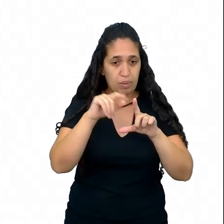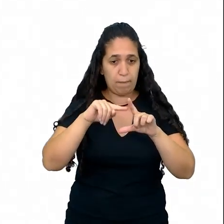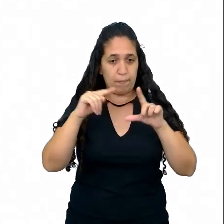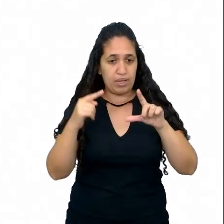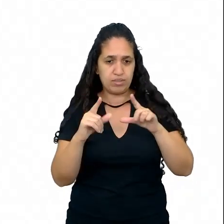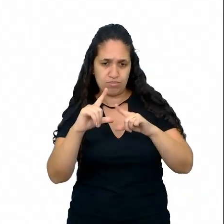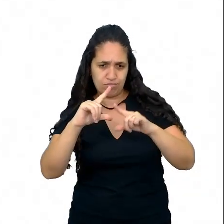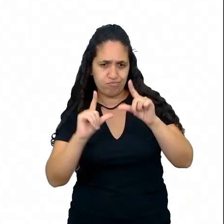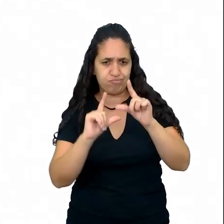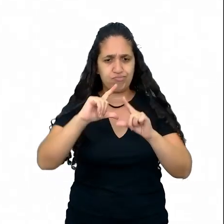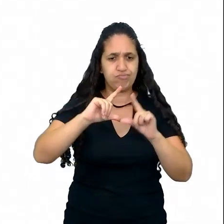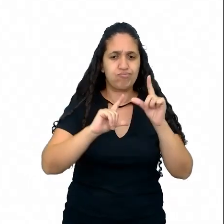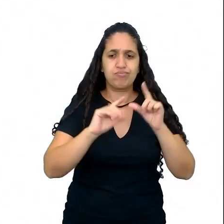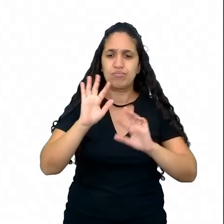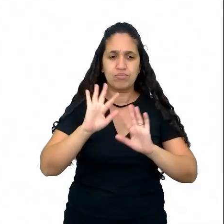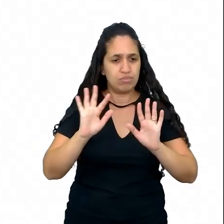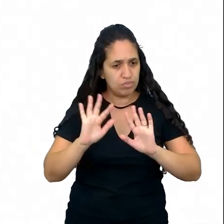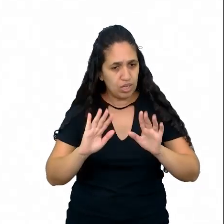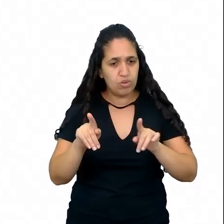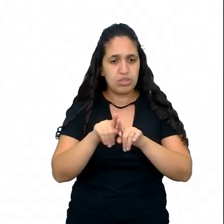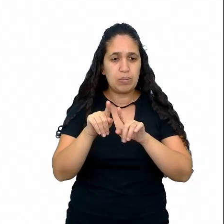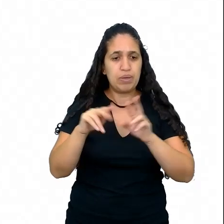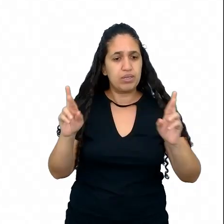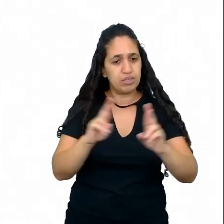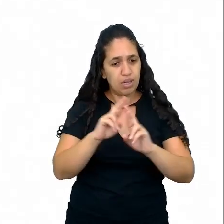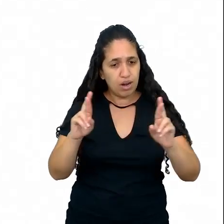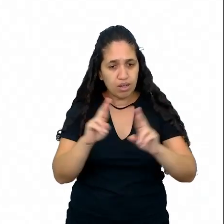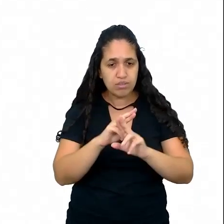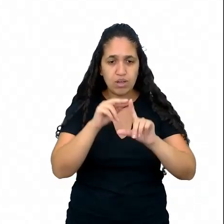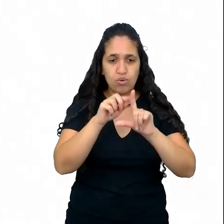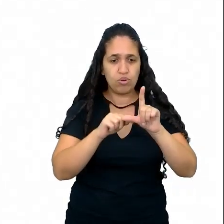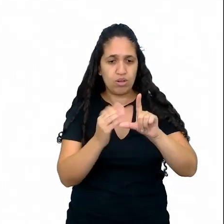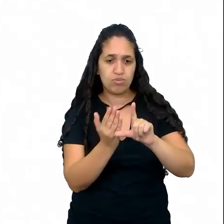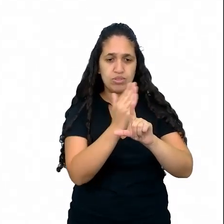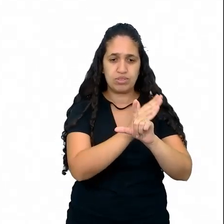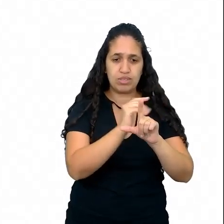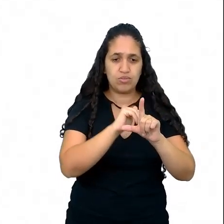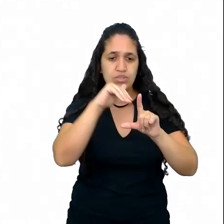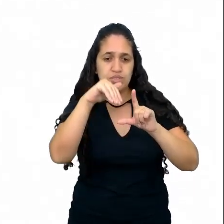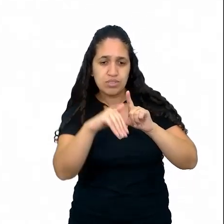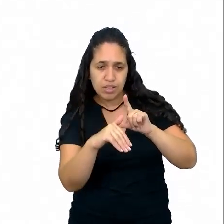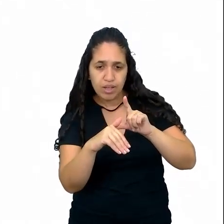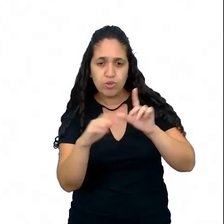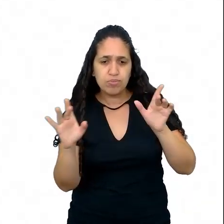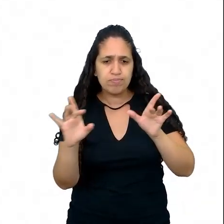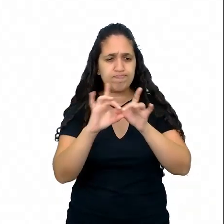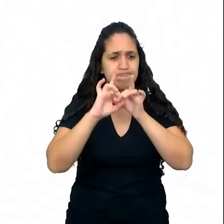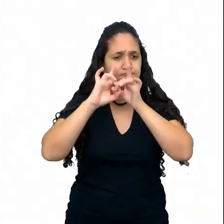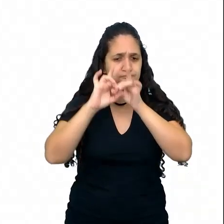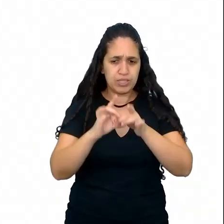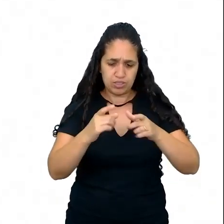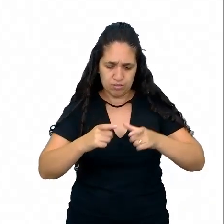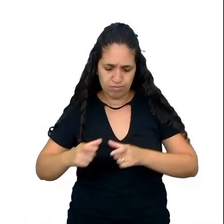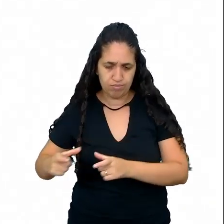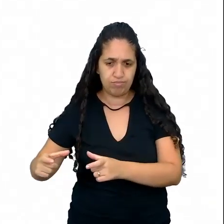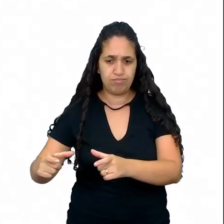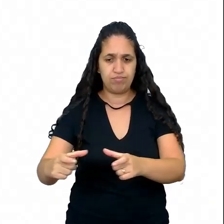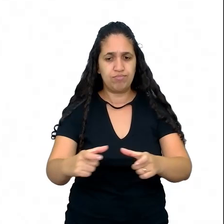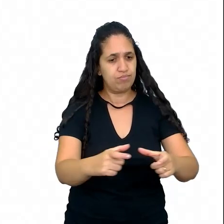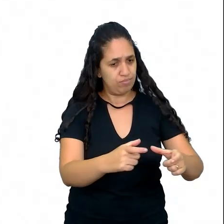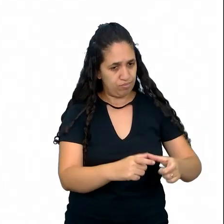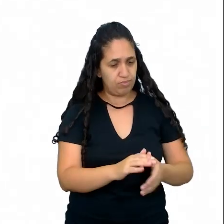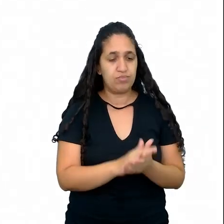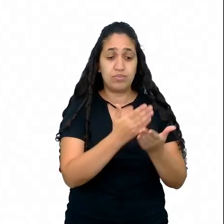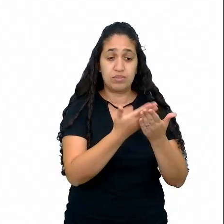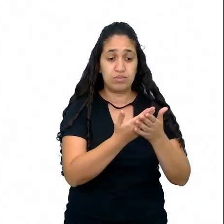fórmulas, estabelecer relações entre ângulos internos e externos do polígono, preferencialmente vinculadas ao ladrilhamento. Na